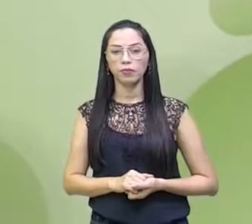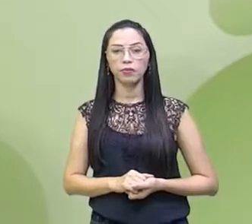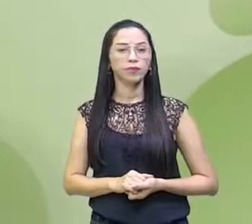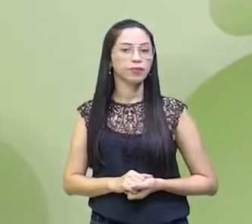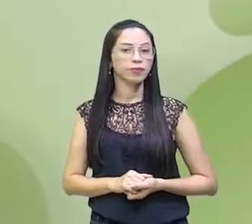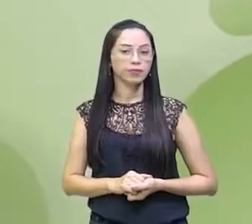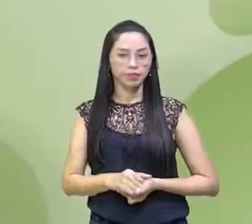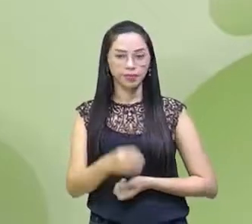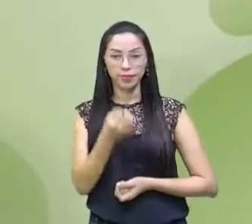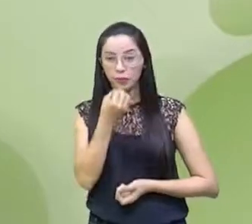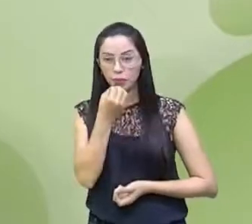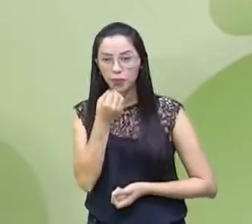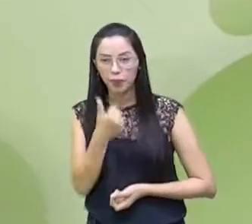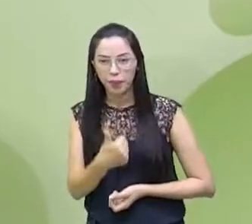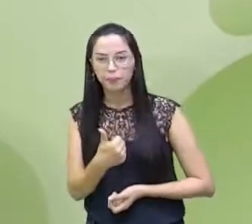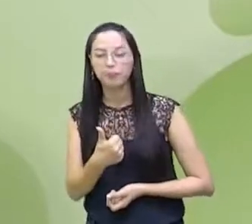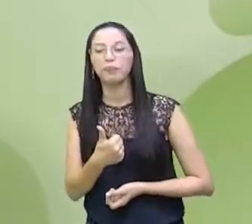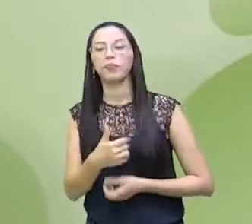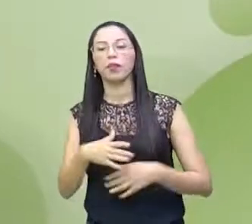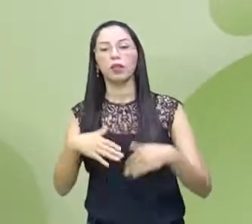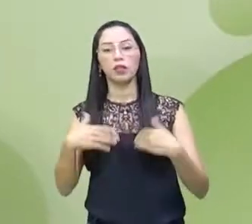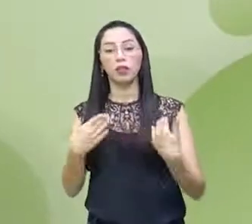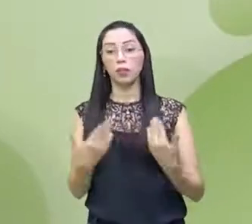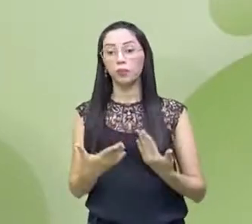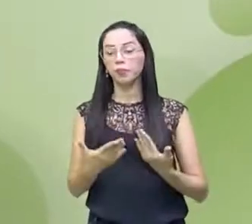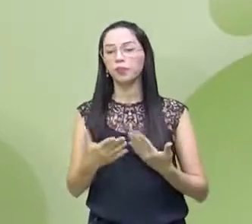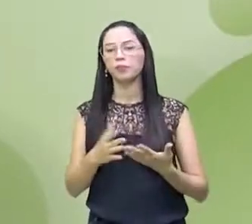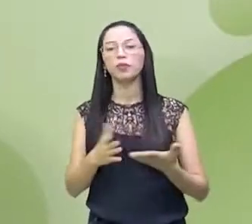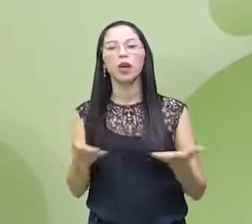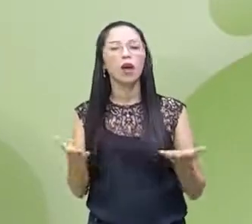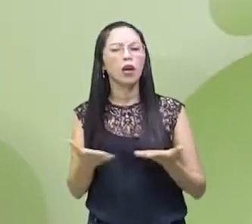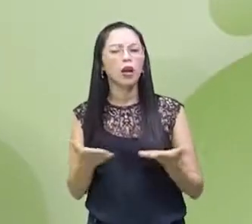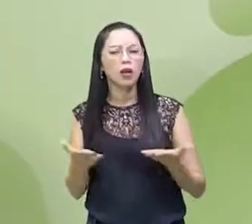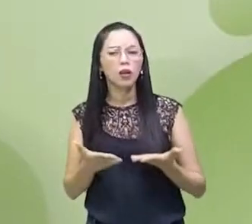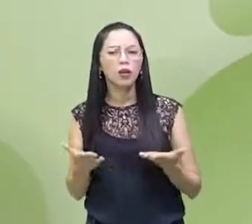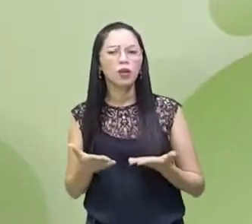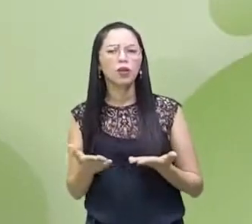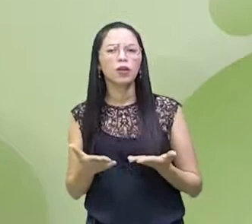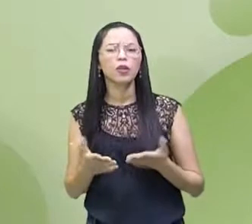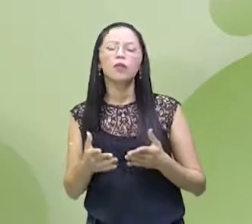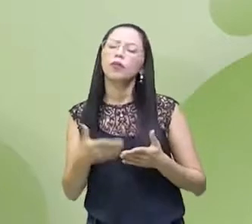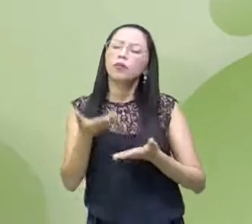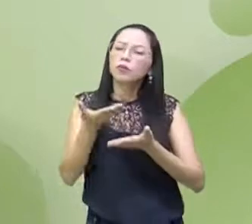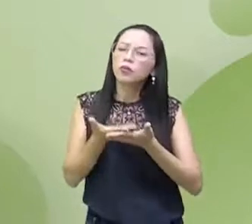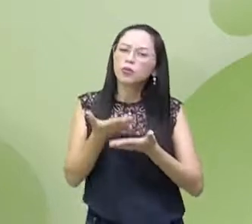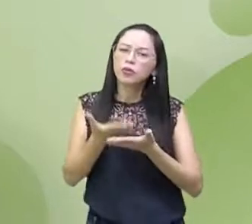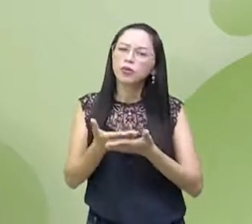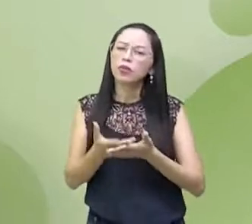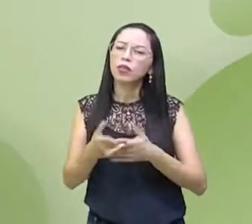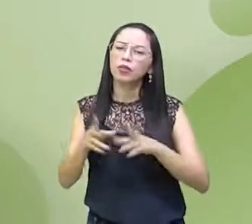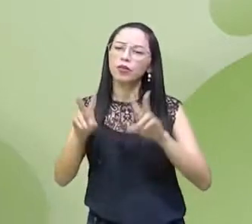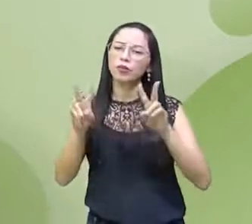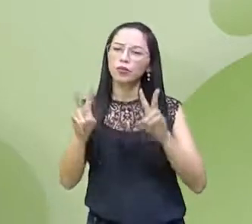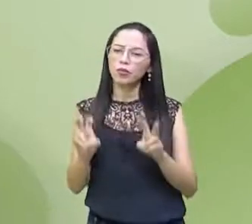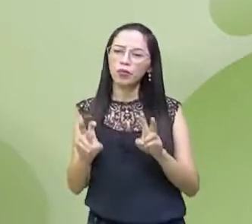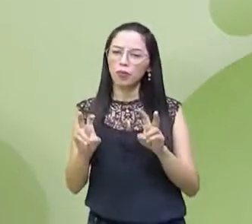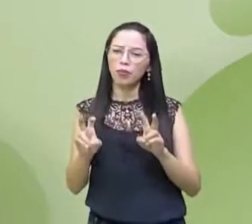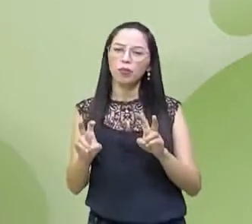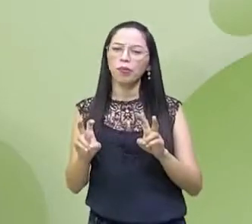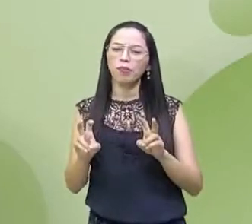Muito bem, chegou a hora. E hoje nós vamos falar sobre algo importantíssimo no nosso corpo, que